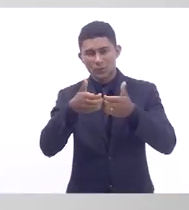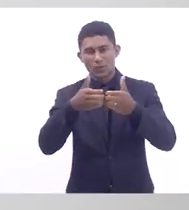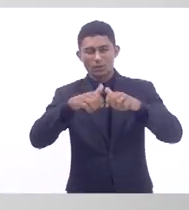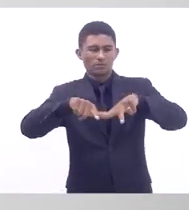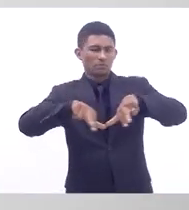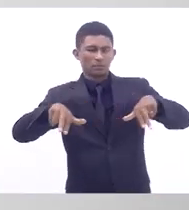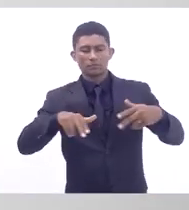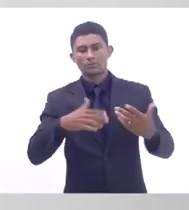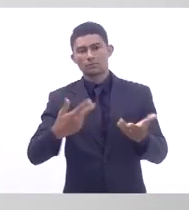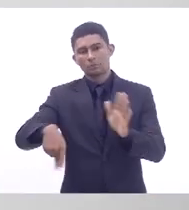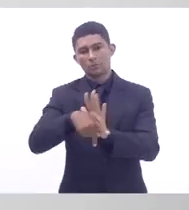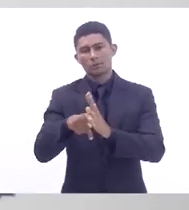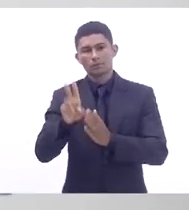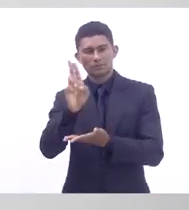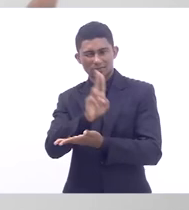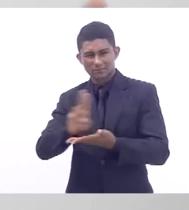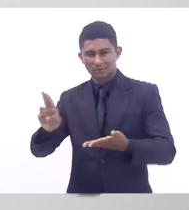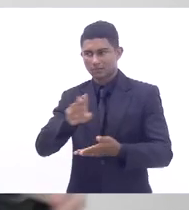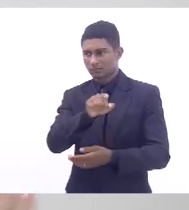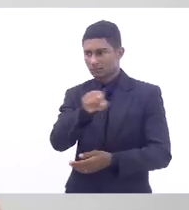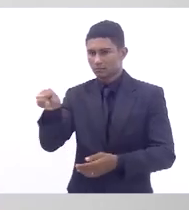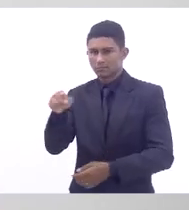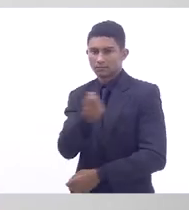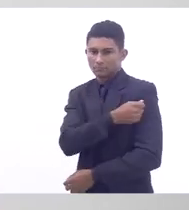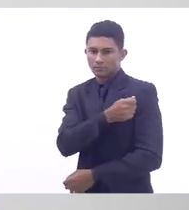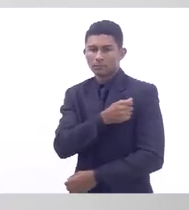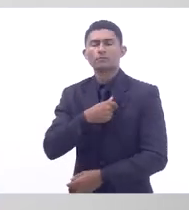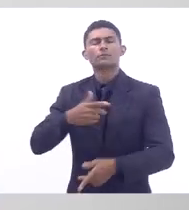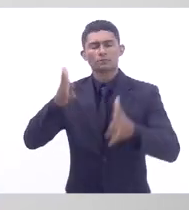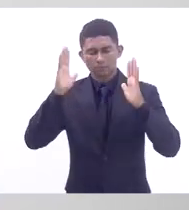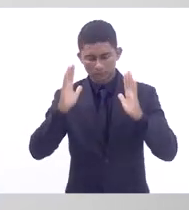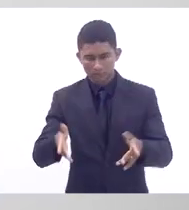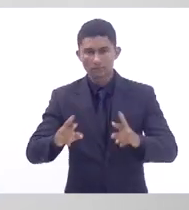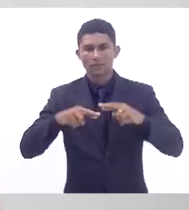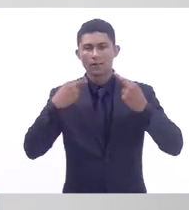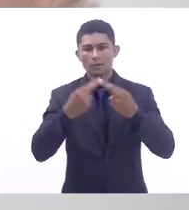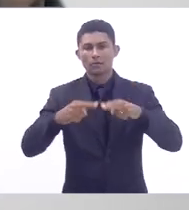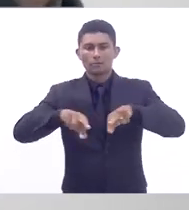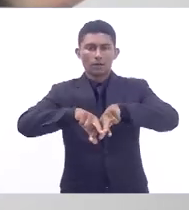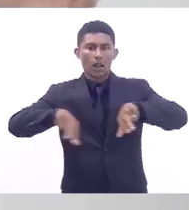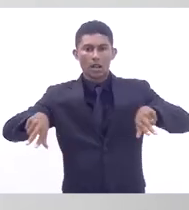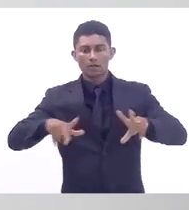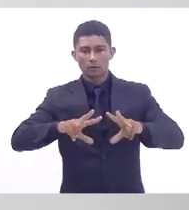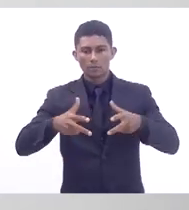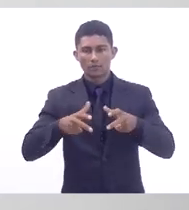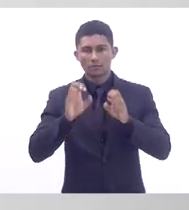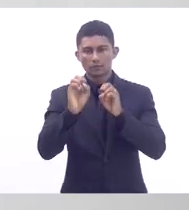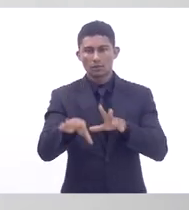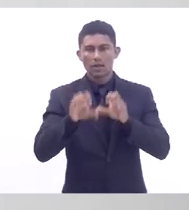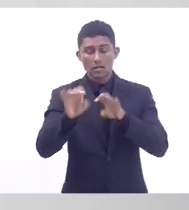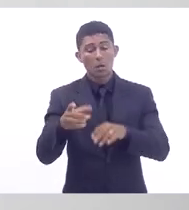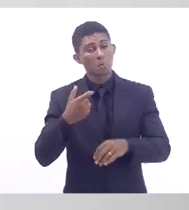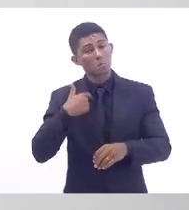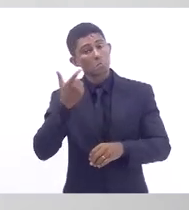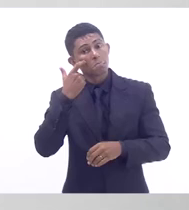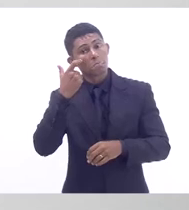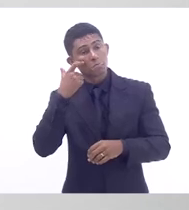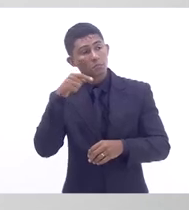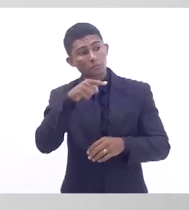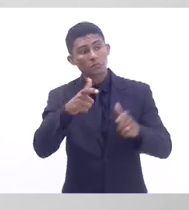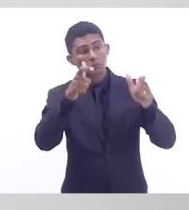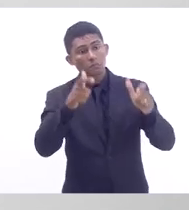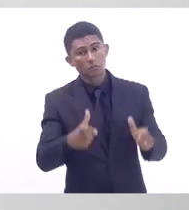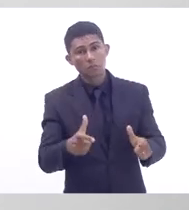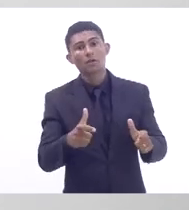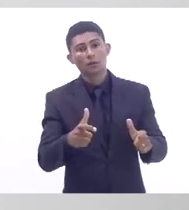estamos nessa luta tem realizado algumas audiências públicas descentralizados pela comissão de educação Espero conseguir fazer uma também lá em